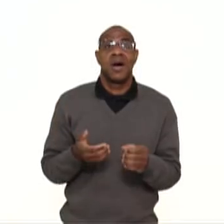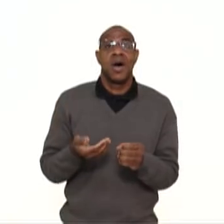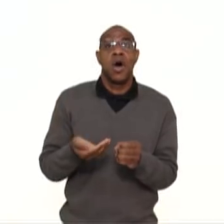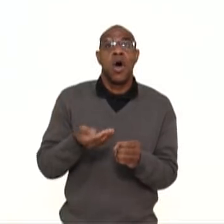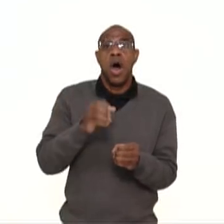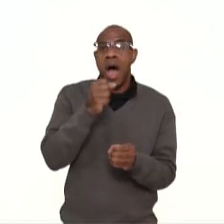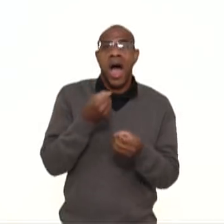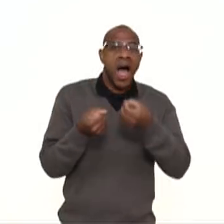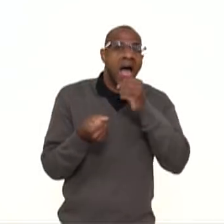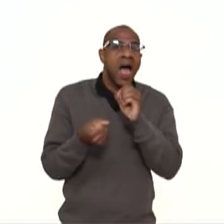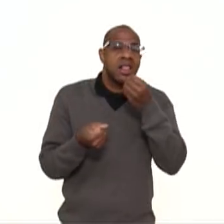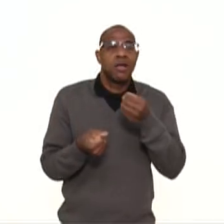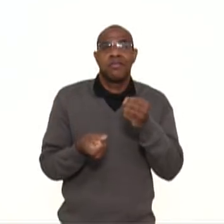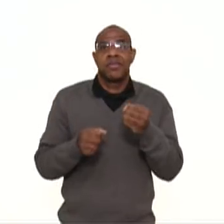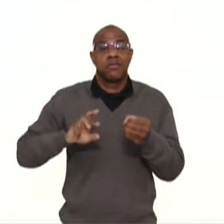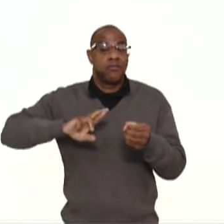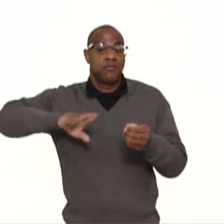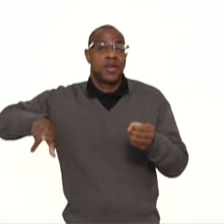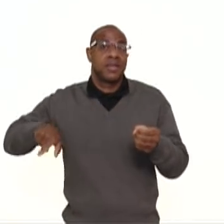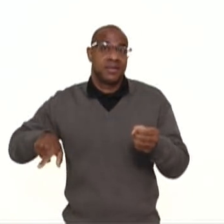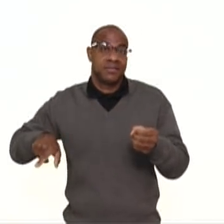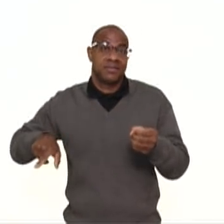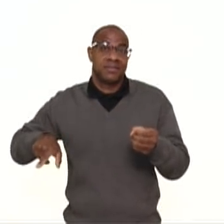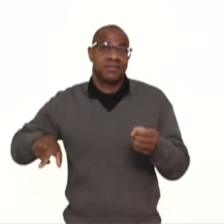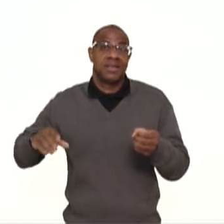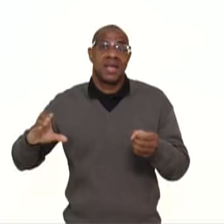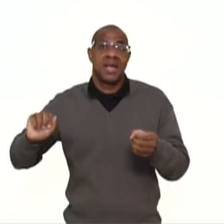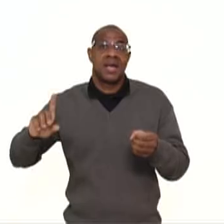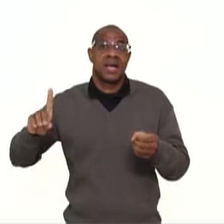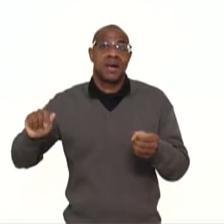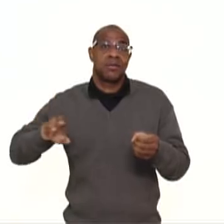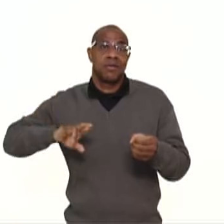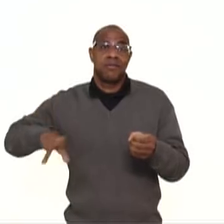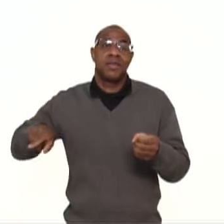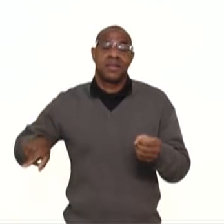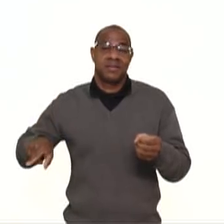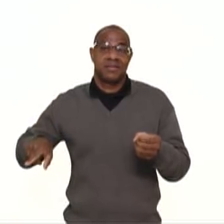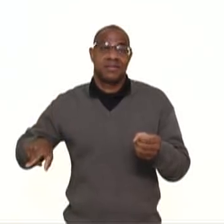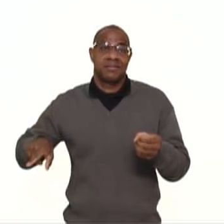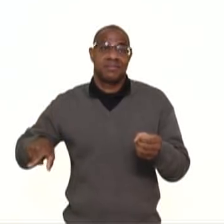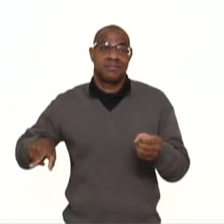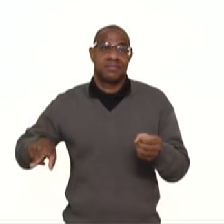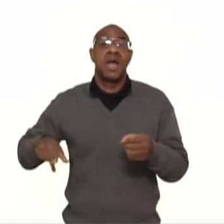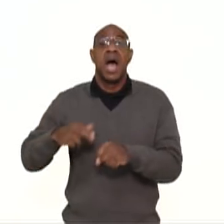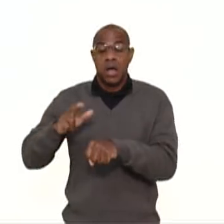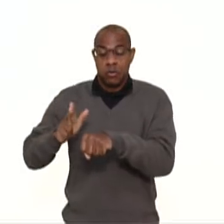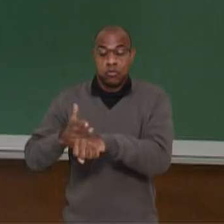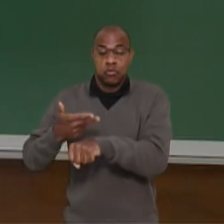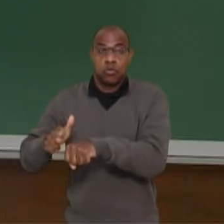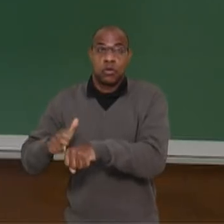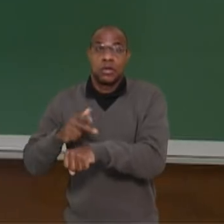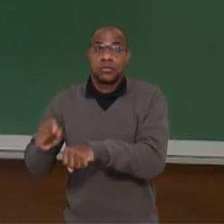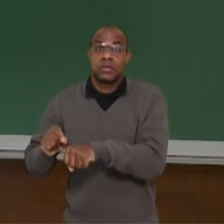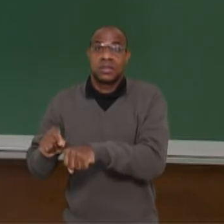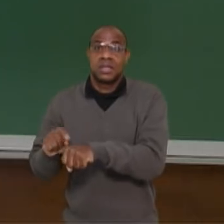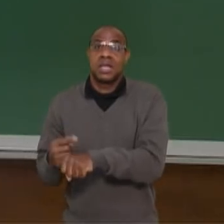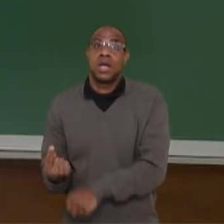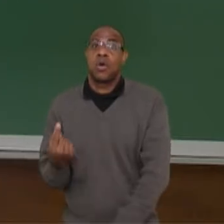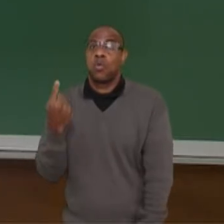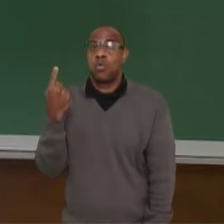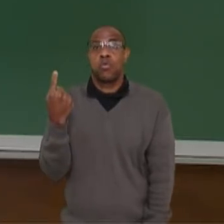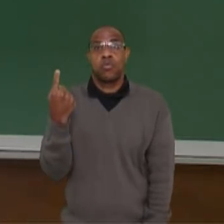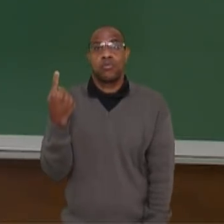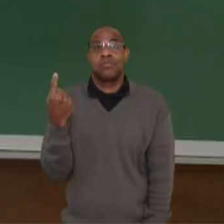calda. Assim, para a calda de chocolate, a escolha corresponde a 1 em 5 opções. Então,